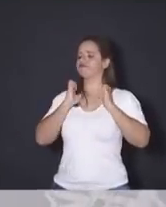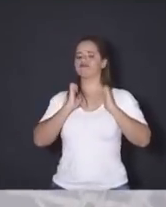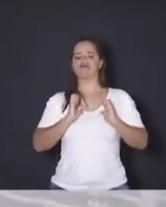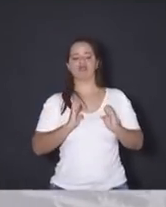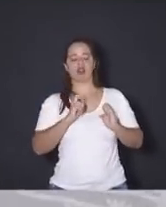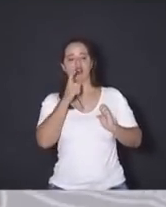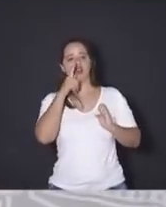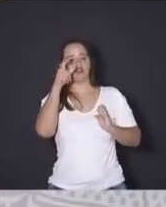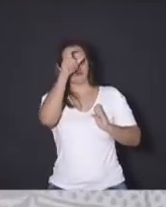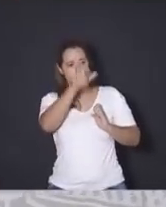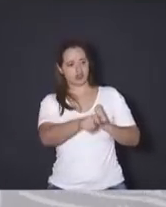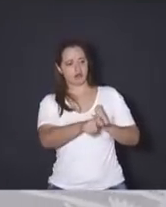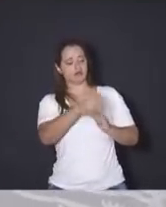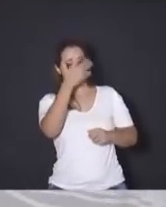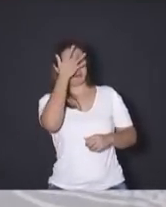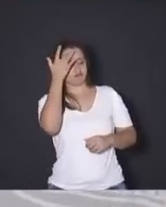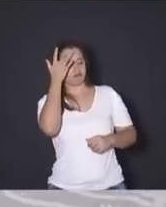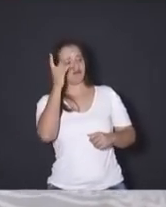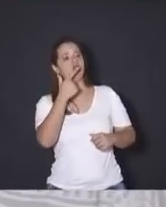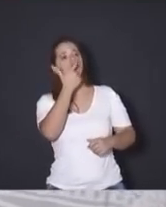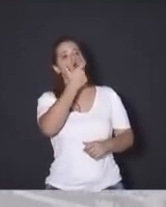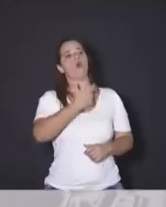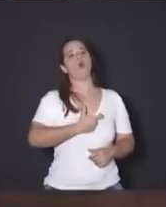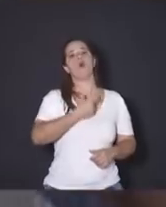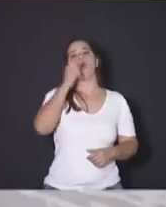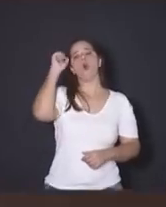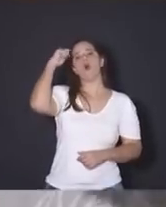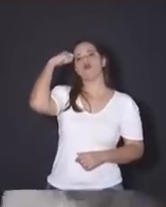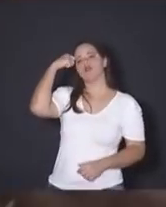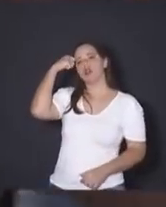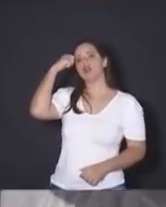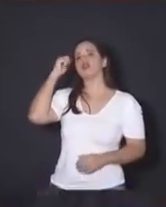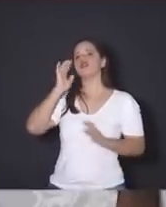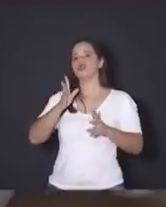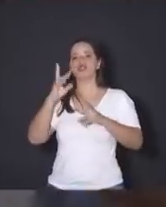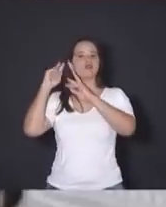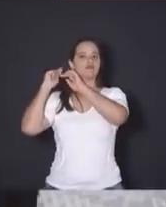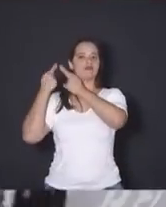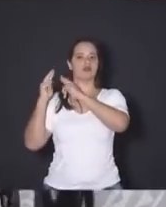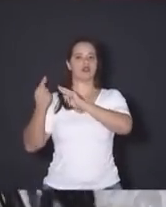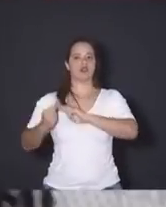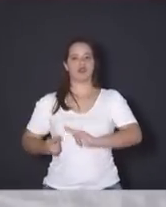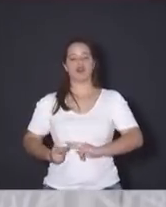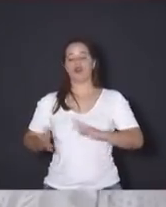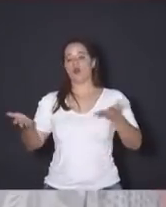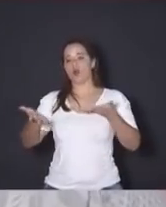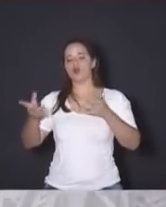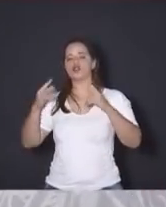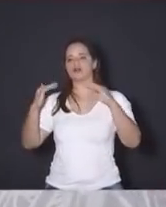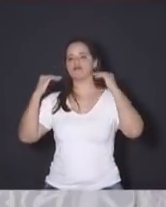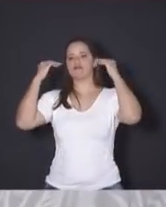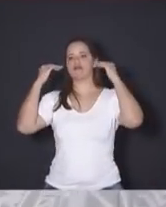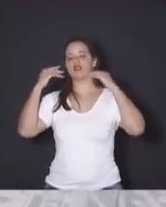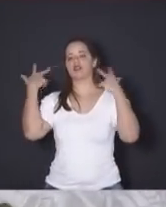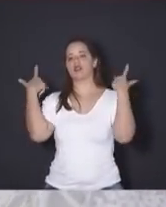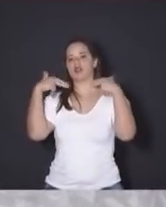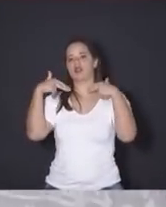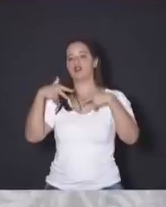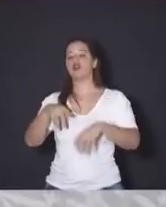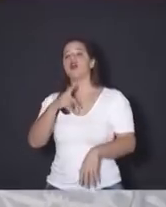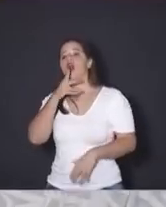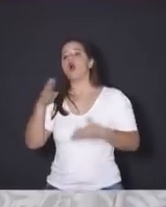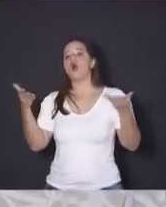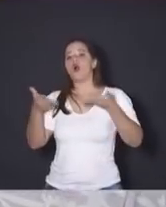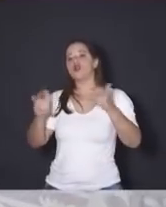peso do simbólico de você ser um homem negro já fui mais rápido agora - com menos capello mas o quanto isso